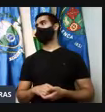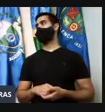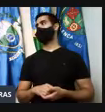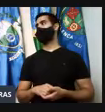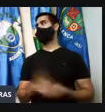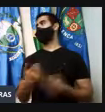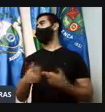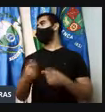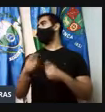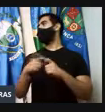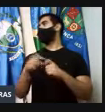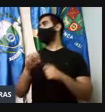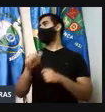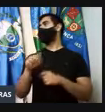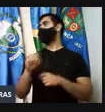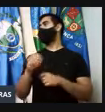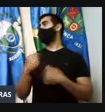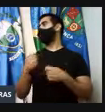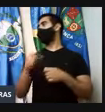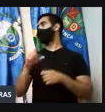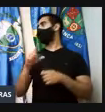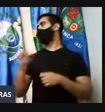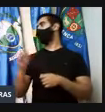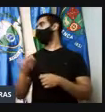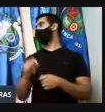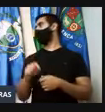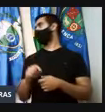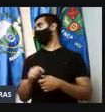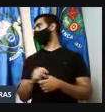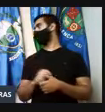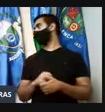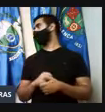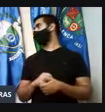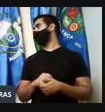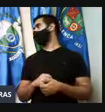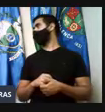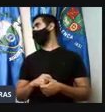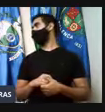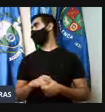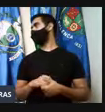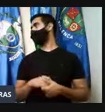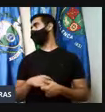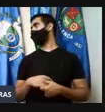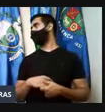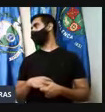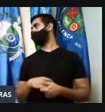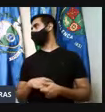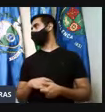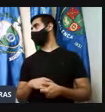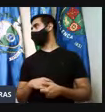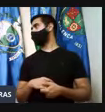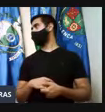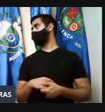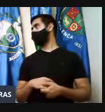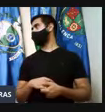Saulo não tem que ter 8? Requerimento de urgência não tem que ser 8?